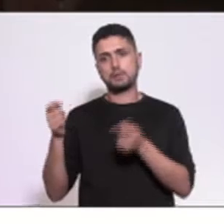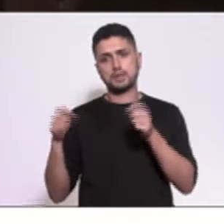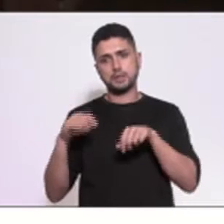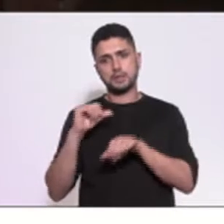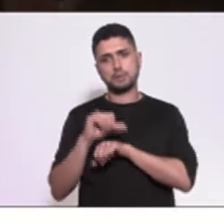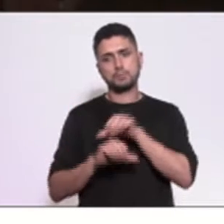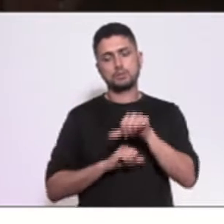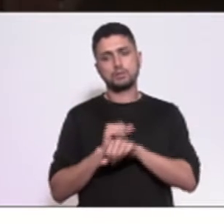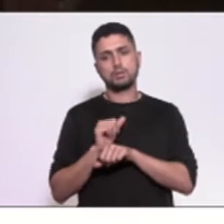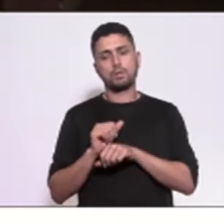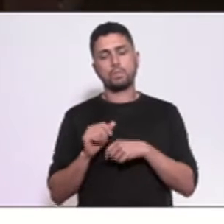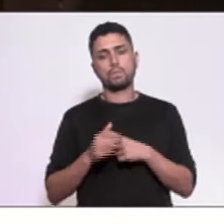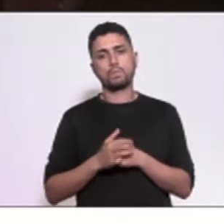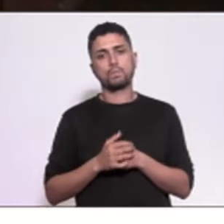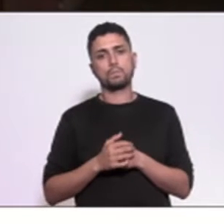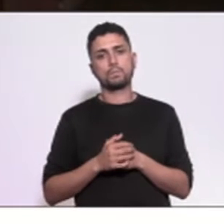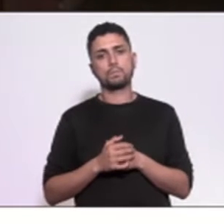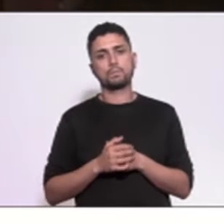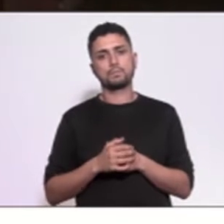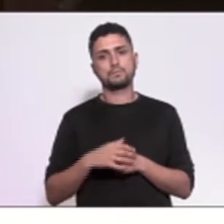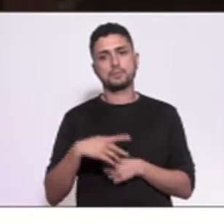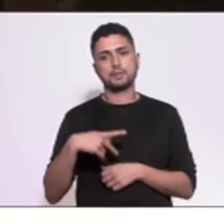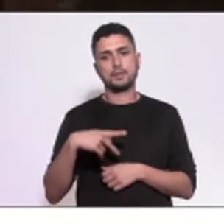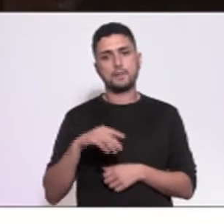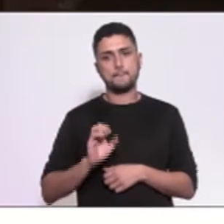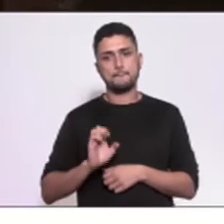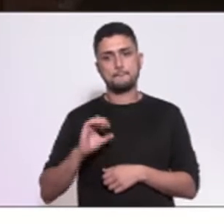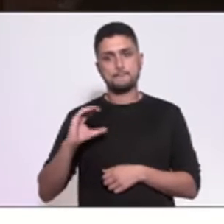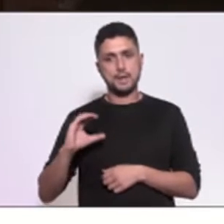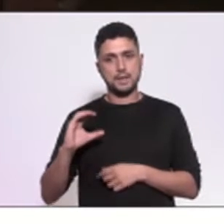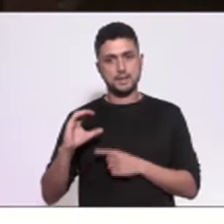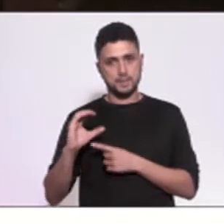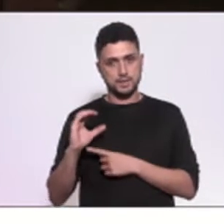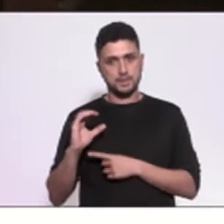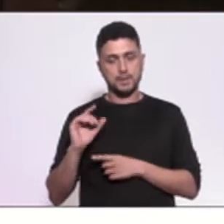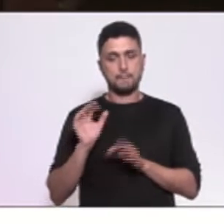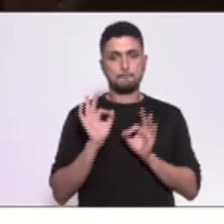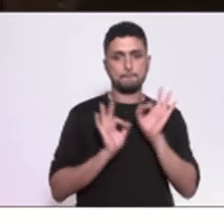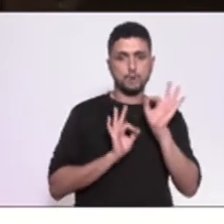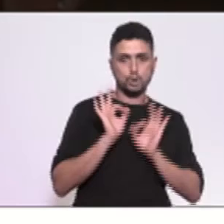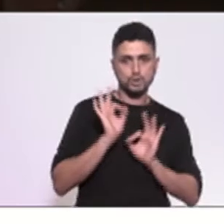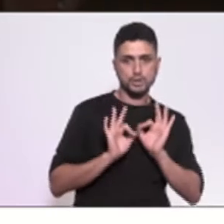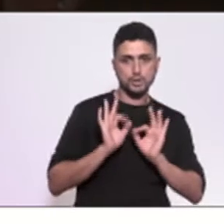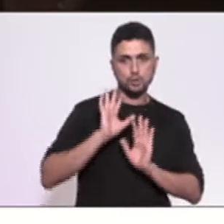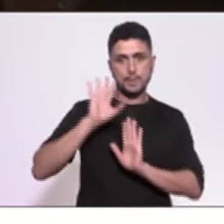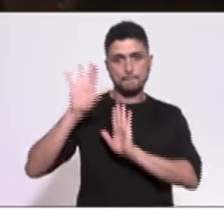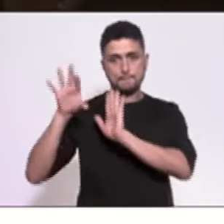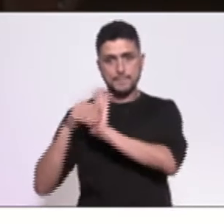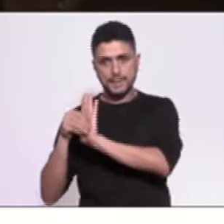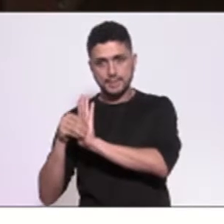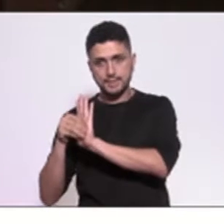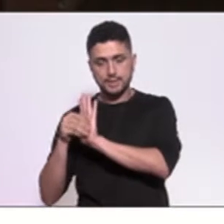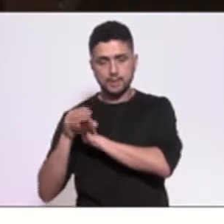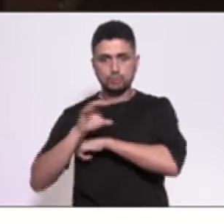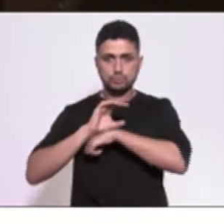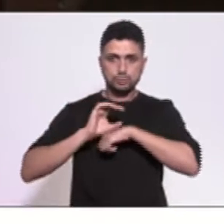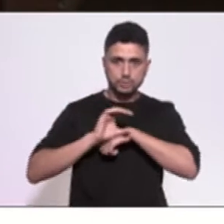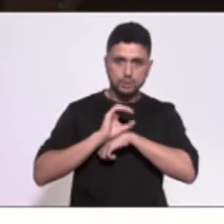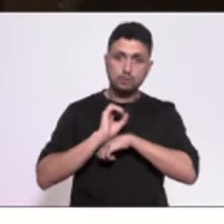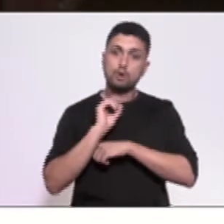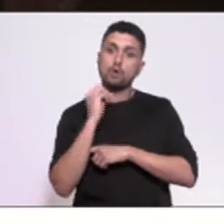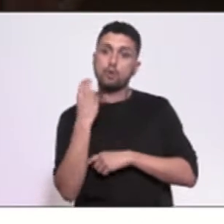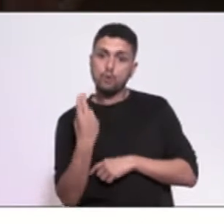um mecanismo que se chama PEC, Projeto de Emenda Constitucional, ou pela convocação